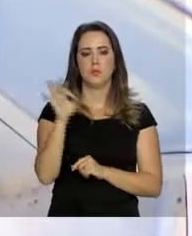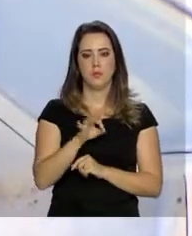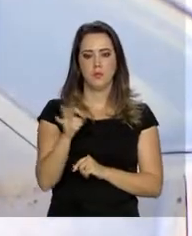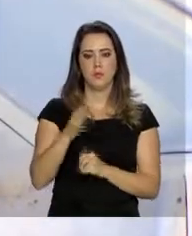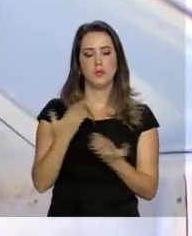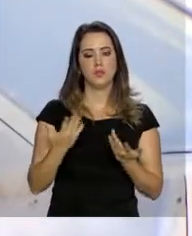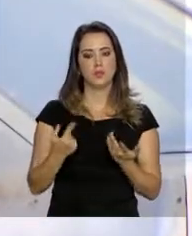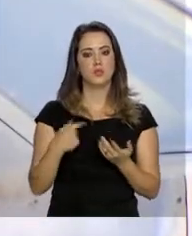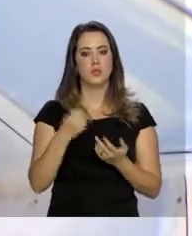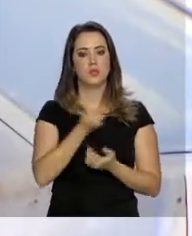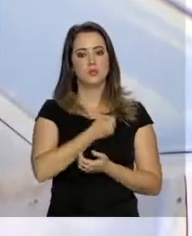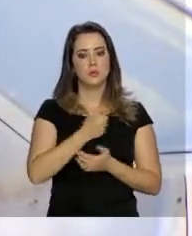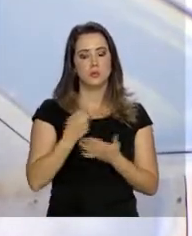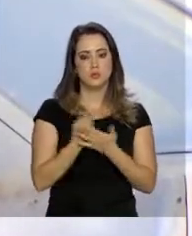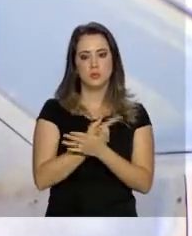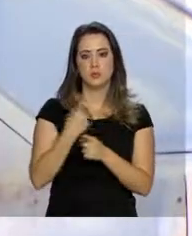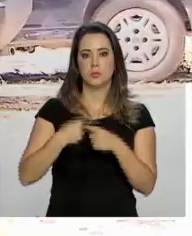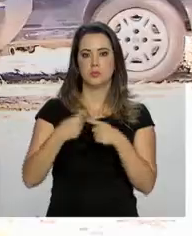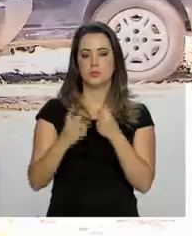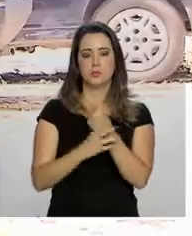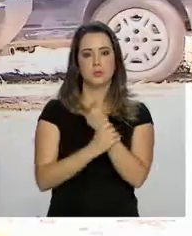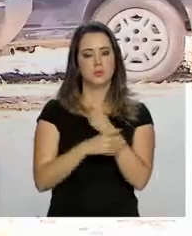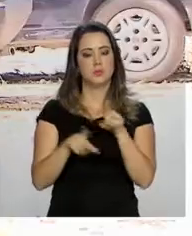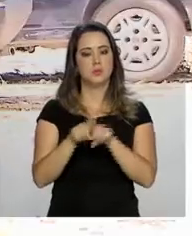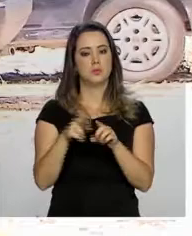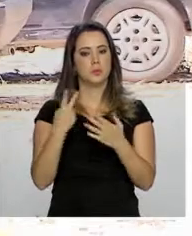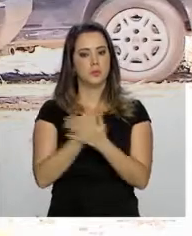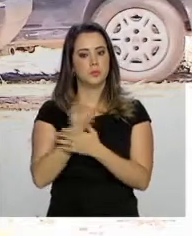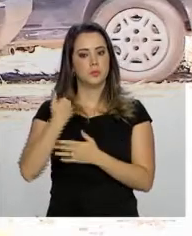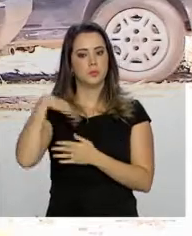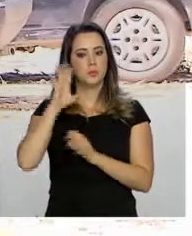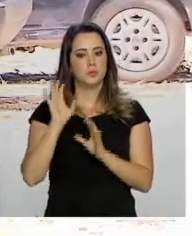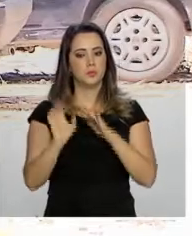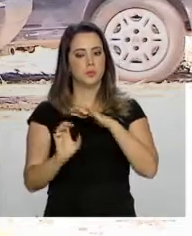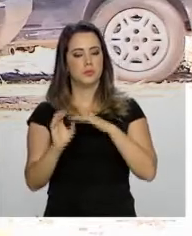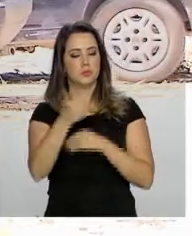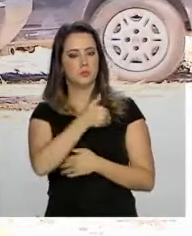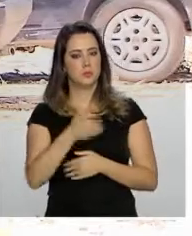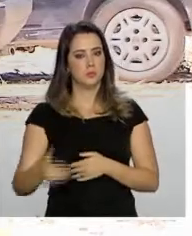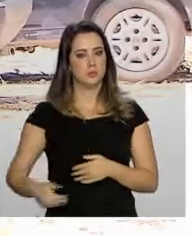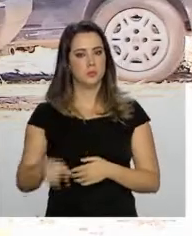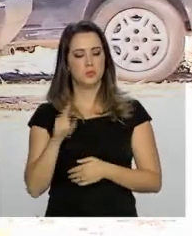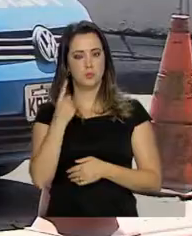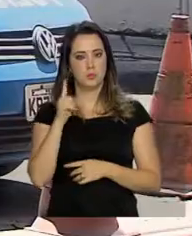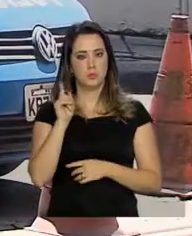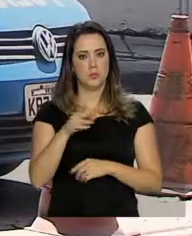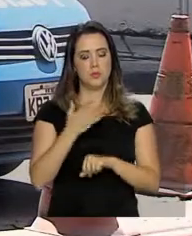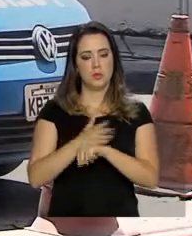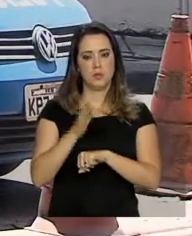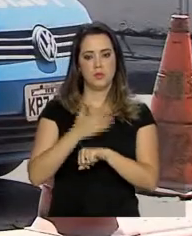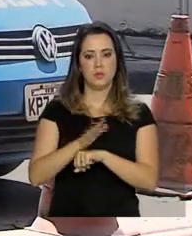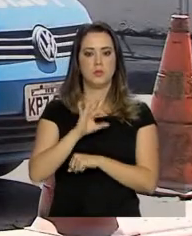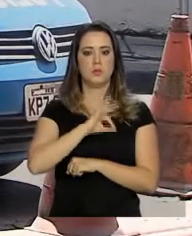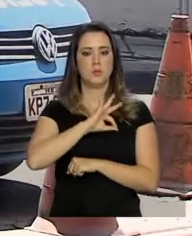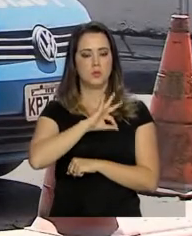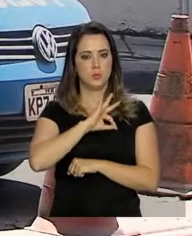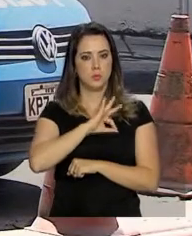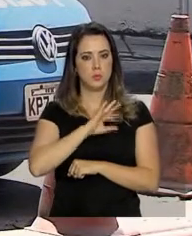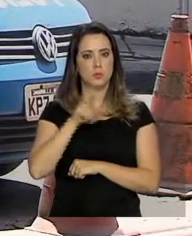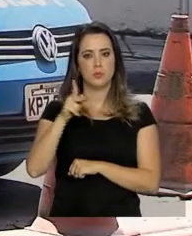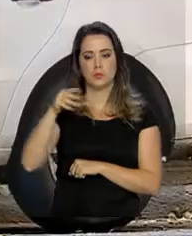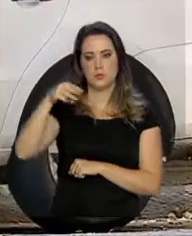os números se devem às ações de segurança realizadas no estado uma delas é a capacitação de policiais e militares